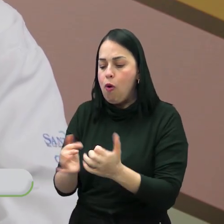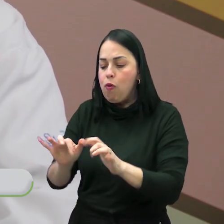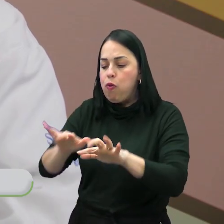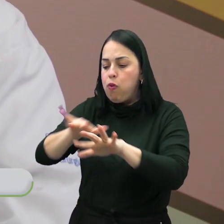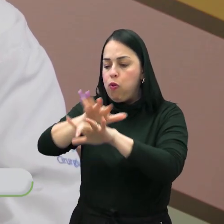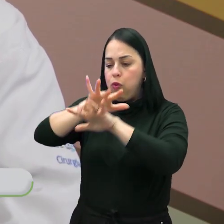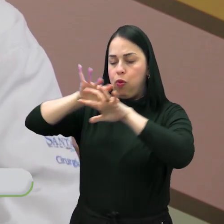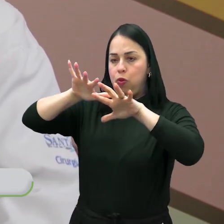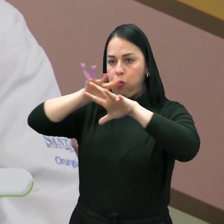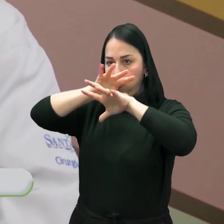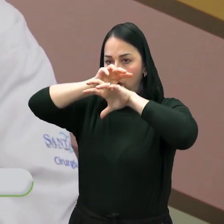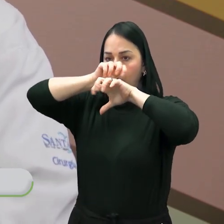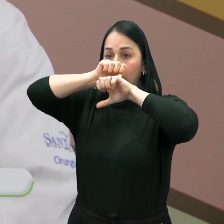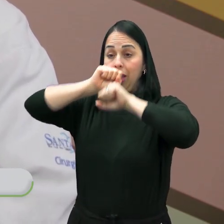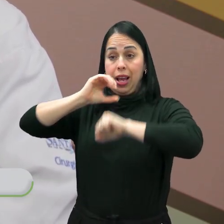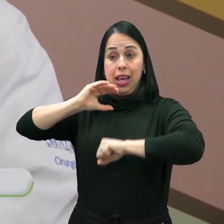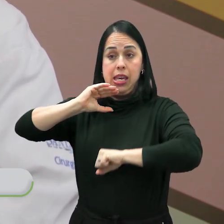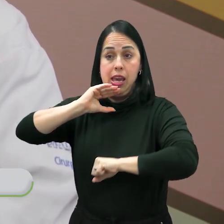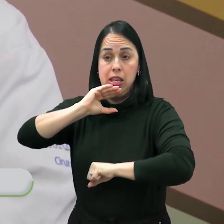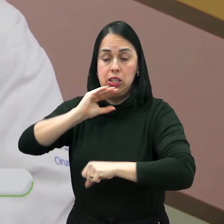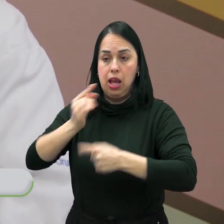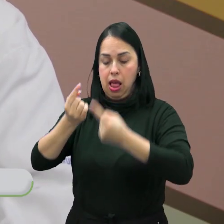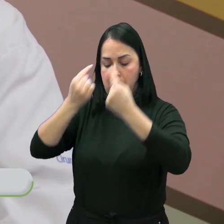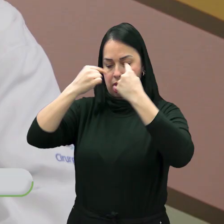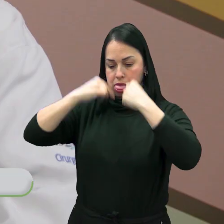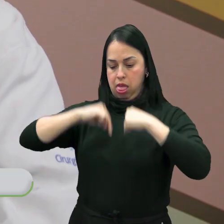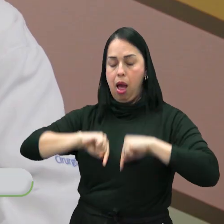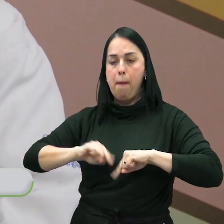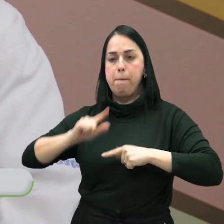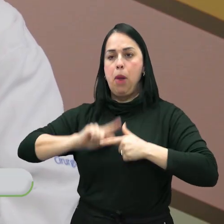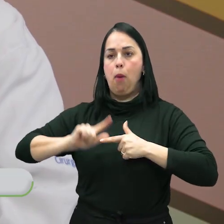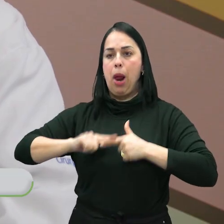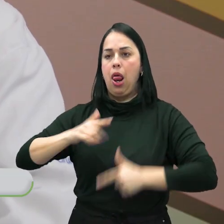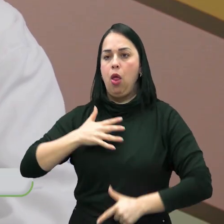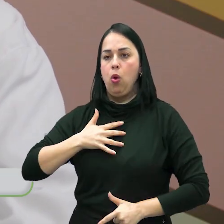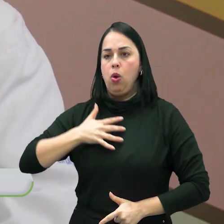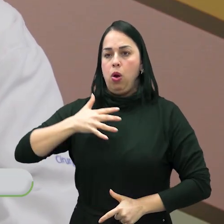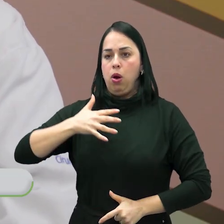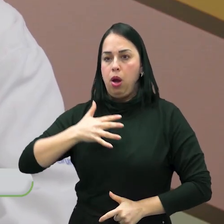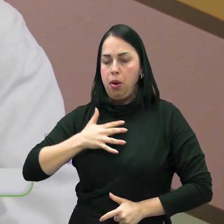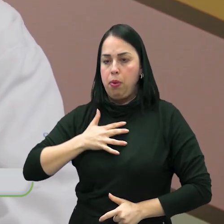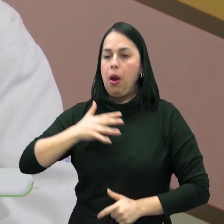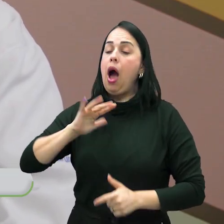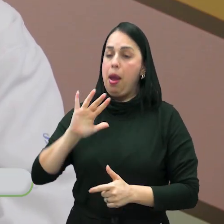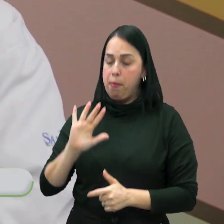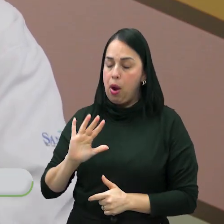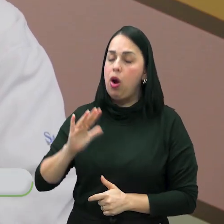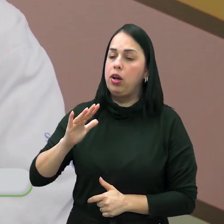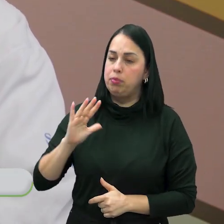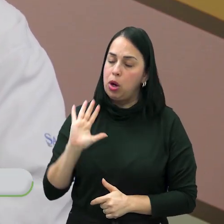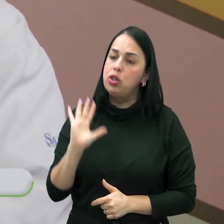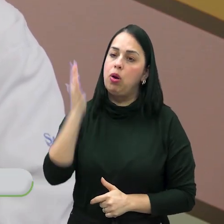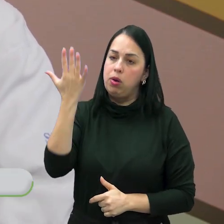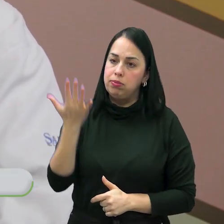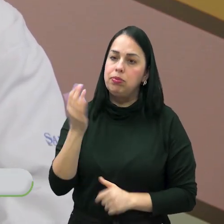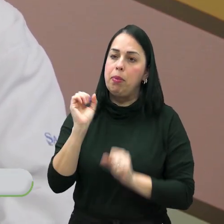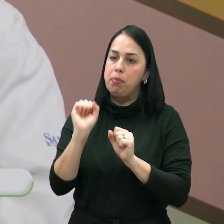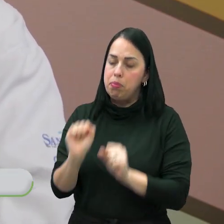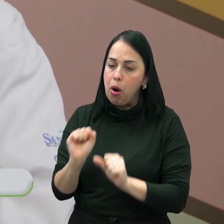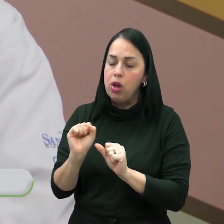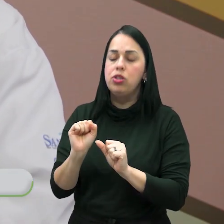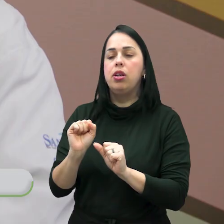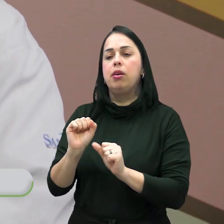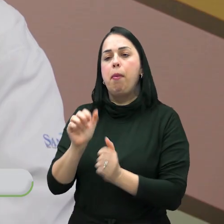inalação do ar quente e pode levar às vias aéreas. E nesse momento, então, ele pode vir a óbito por a dificuldade de